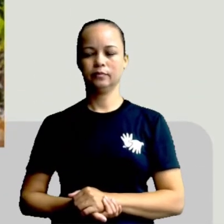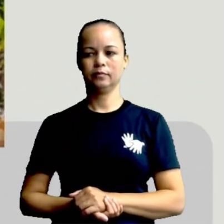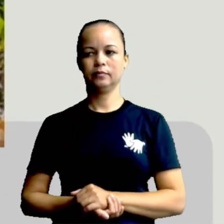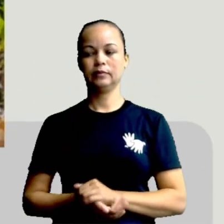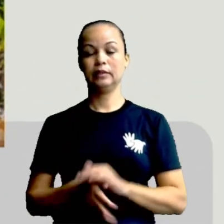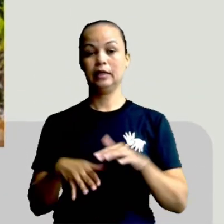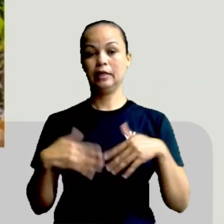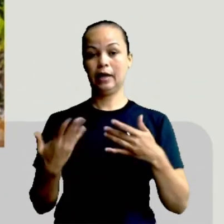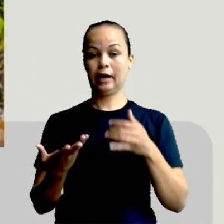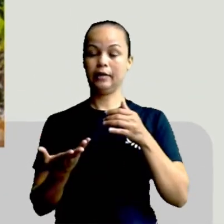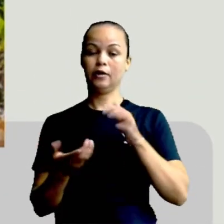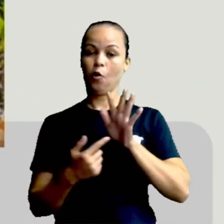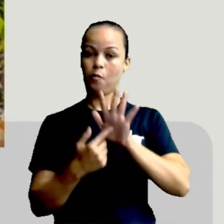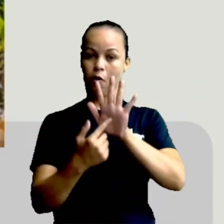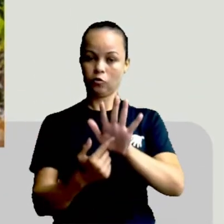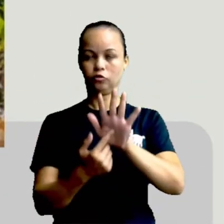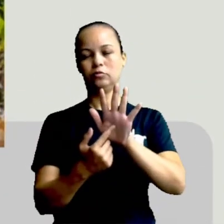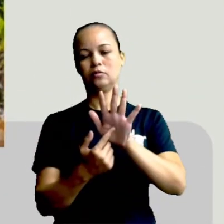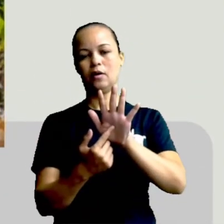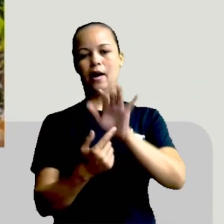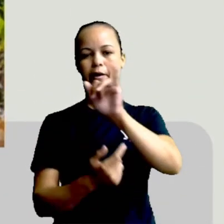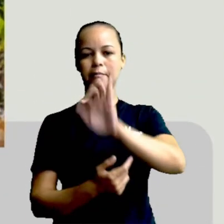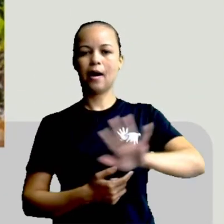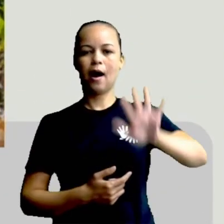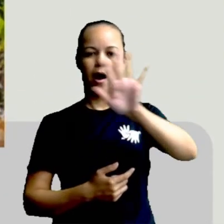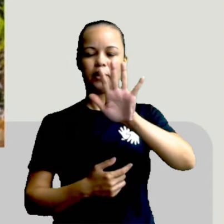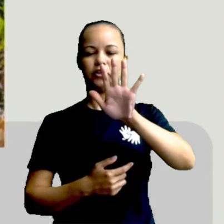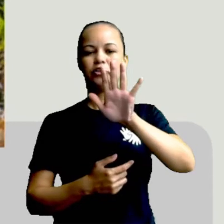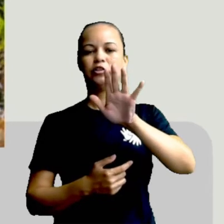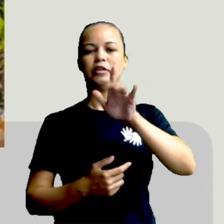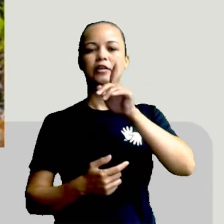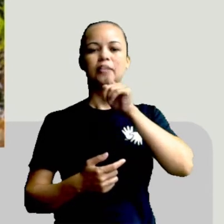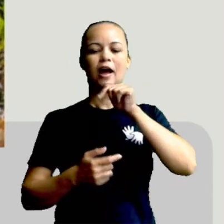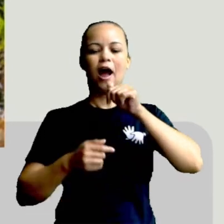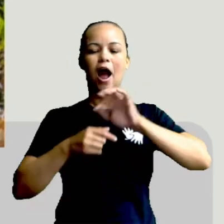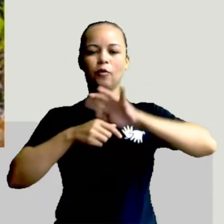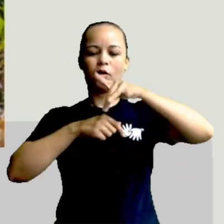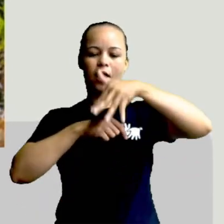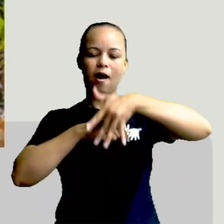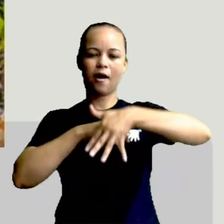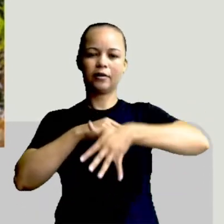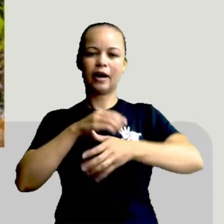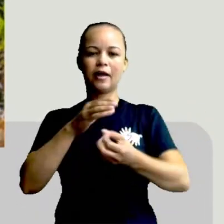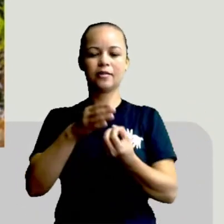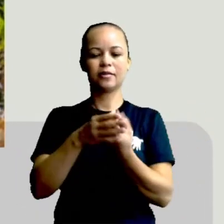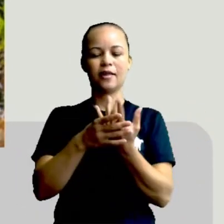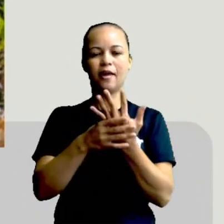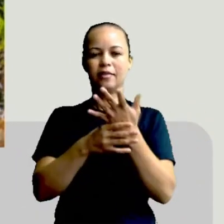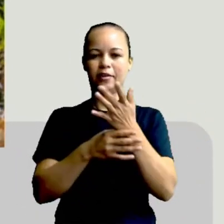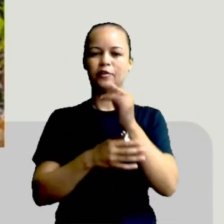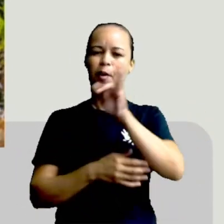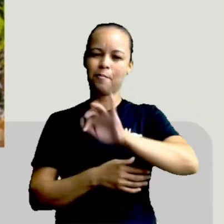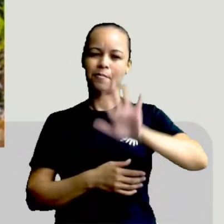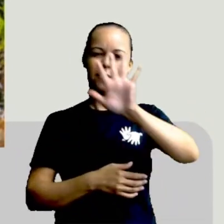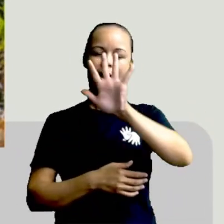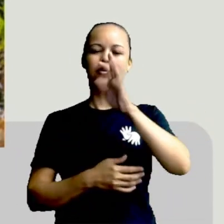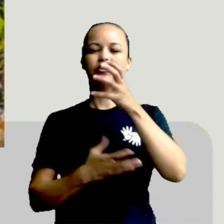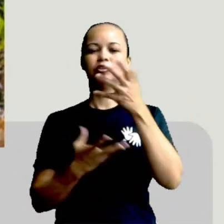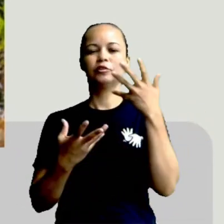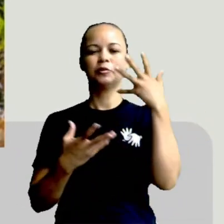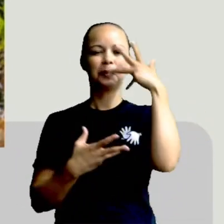E aí eu trouxe a imagem de uma nascente, né, de água. Olha que imagem linda, gente, uma água